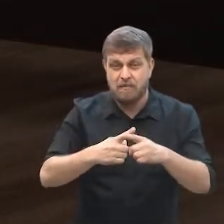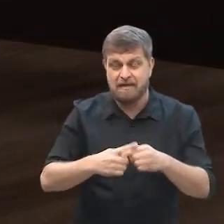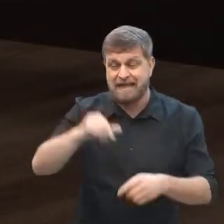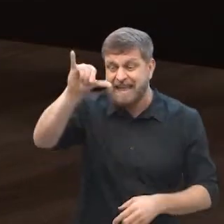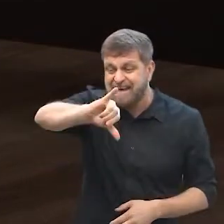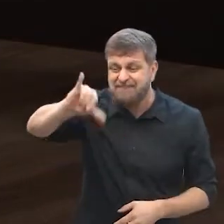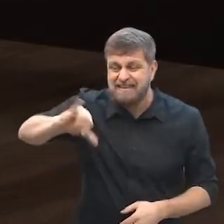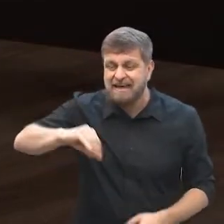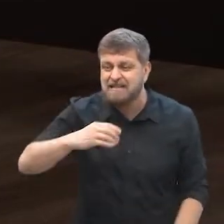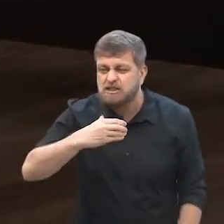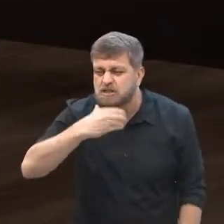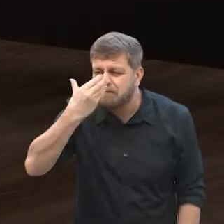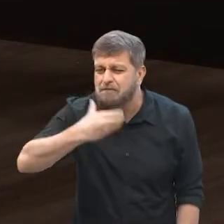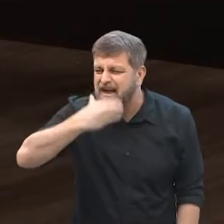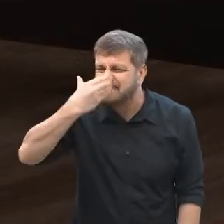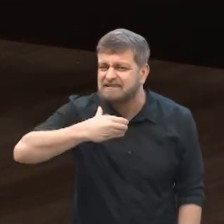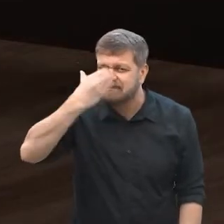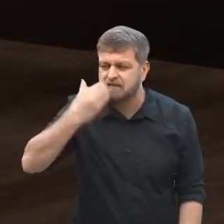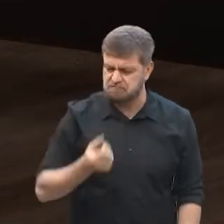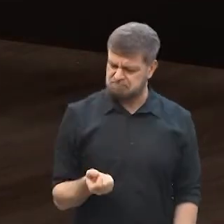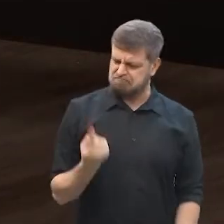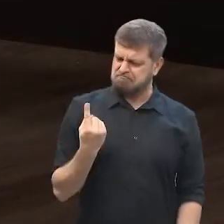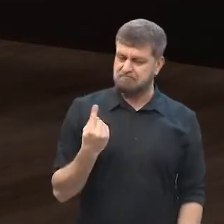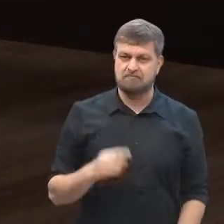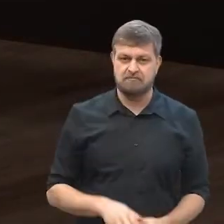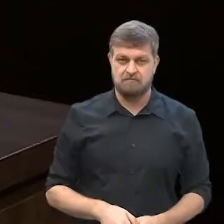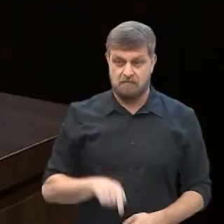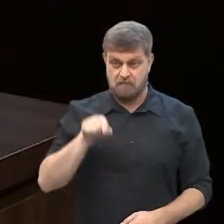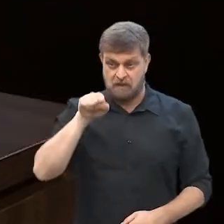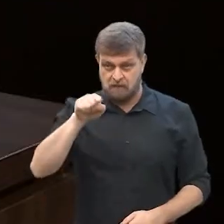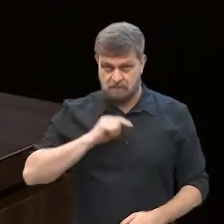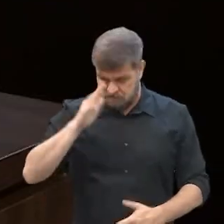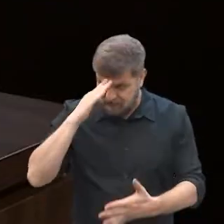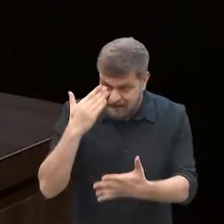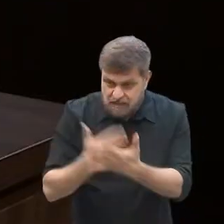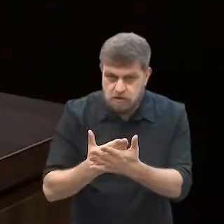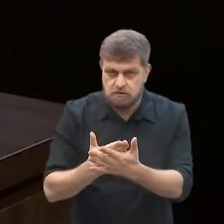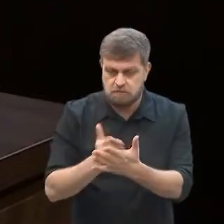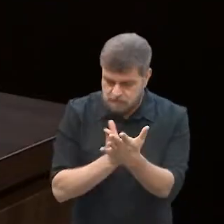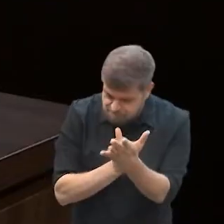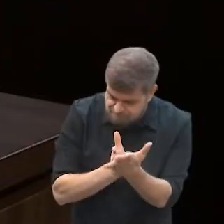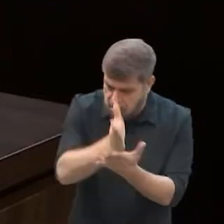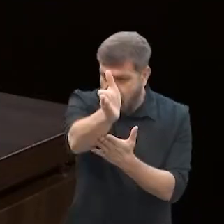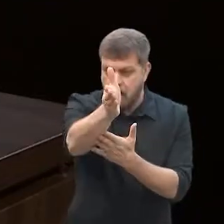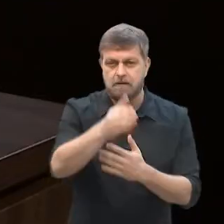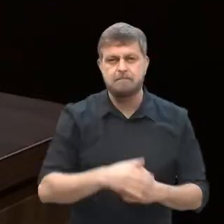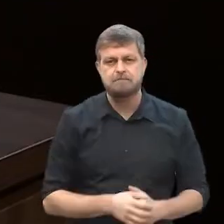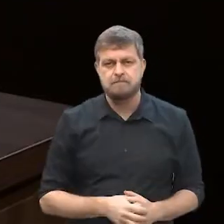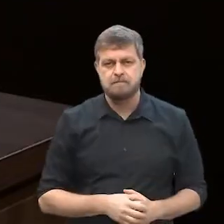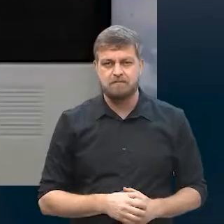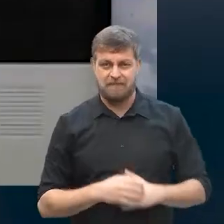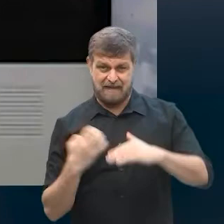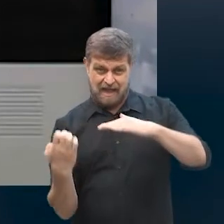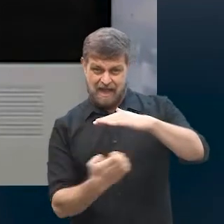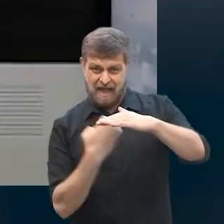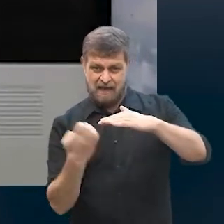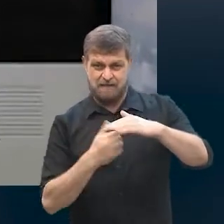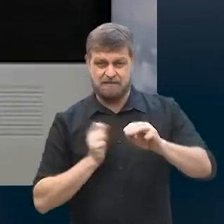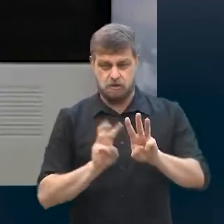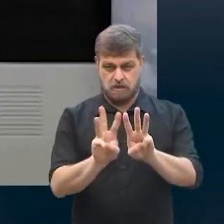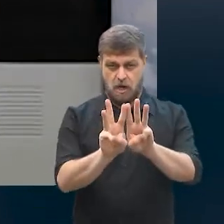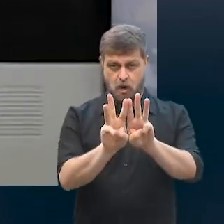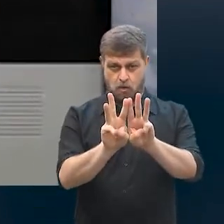de maçã? E aí você falou, não, é por aí que eu vou. Essa empresa, ela tinha no site